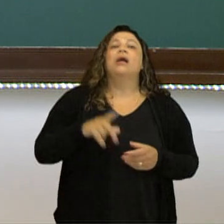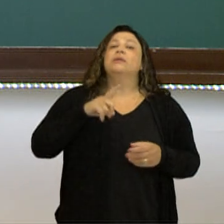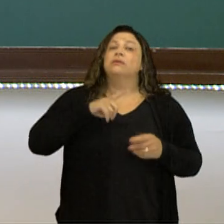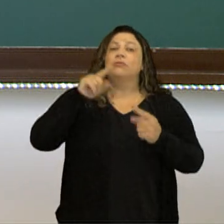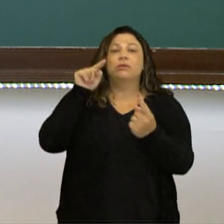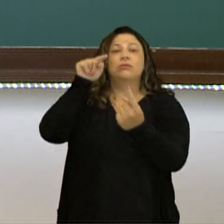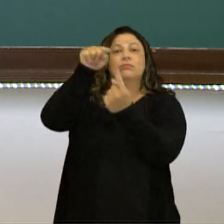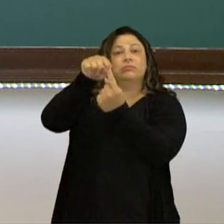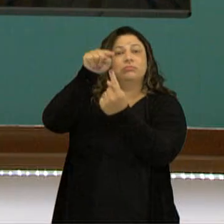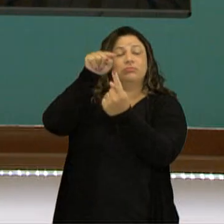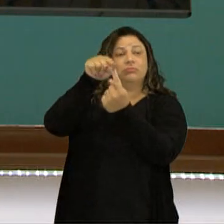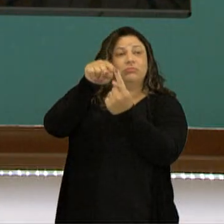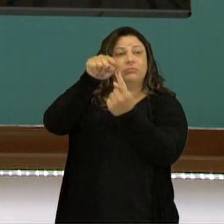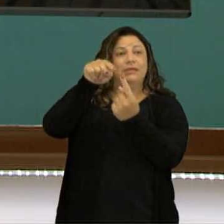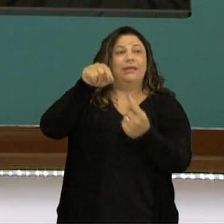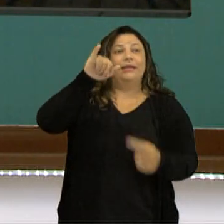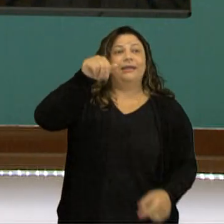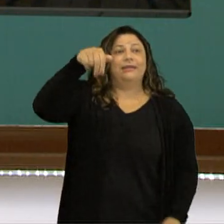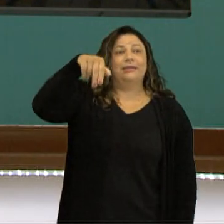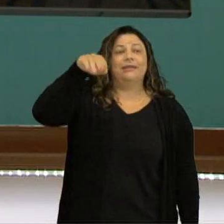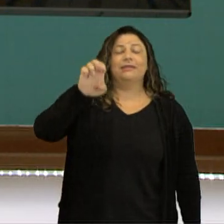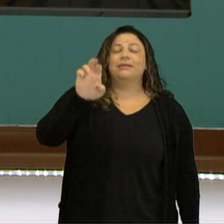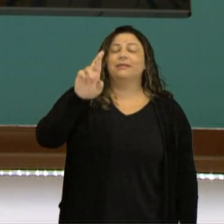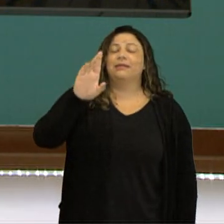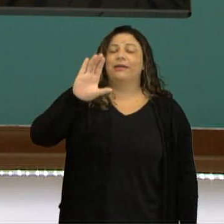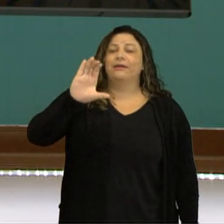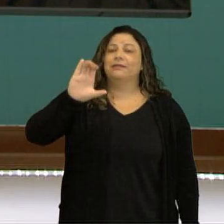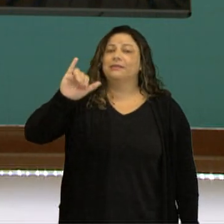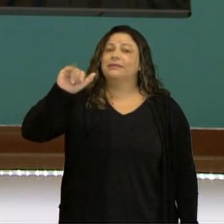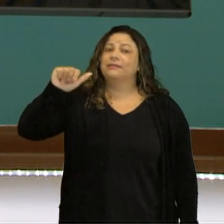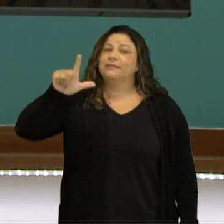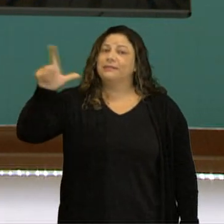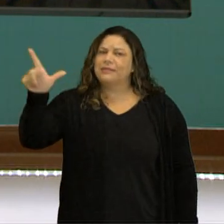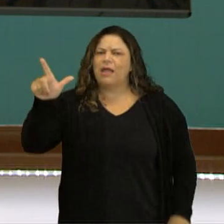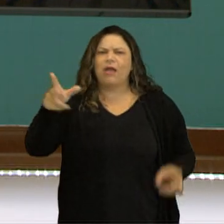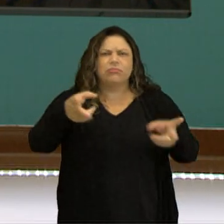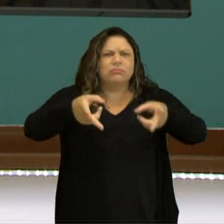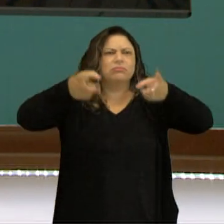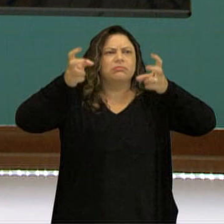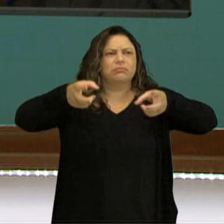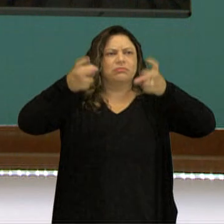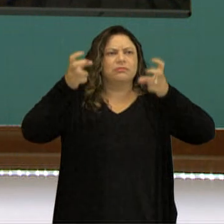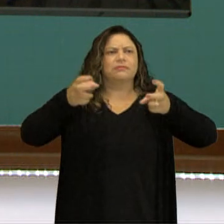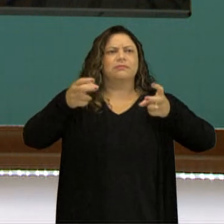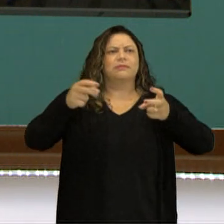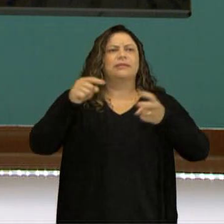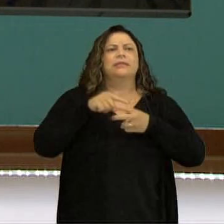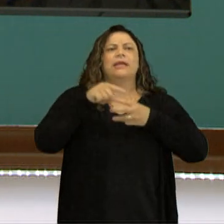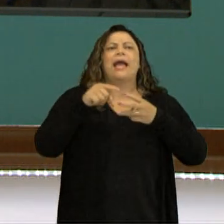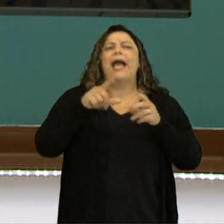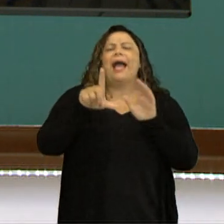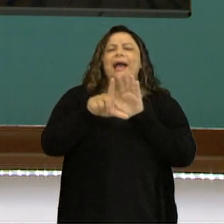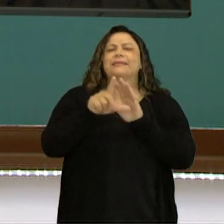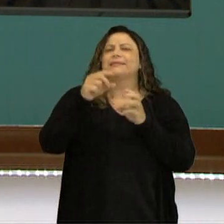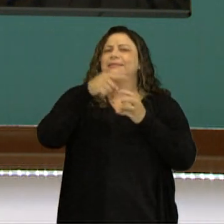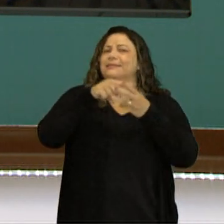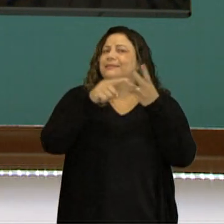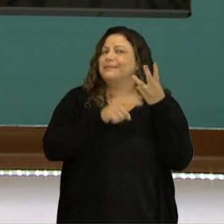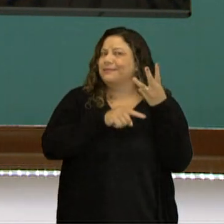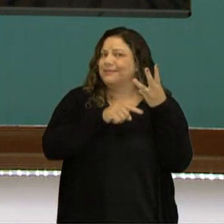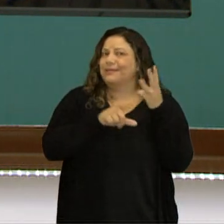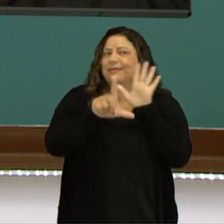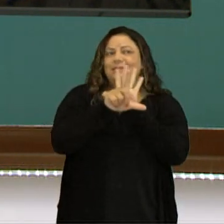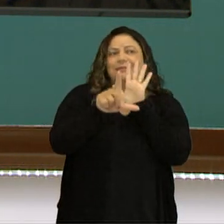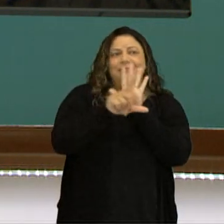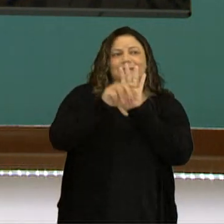referencial inercial, que nesses referenciais verificam-se que as três leis de Newton, elas existem, e podemos considerar o repouso